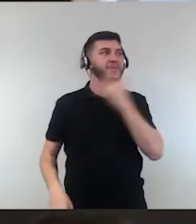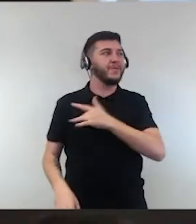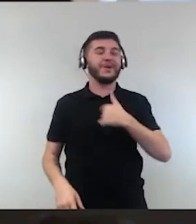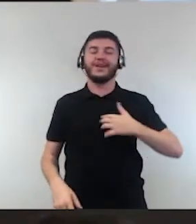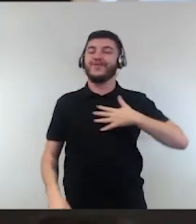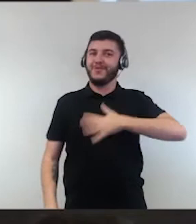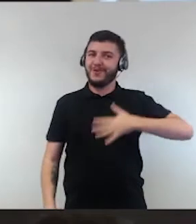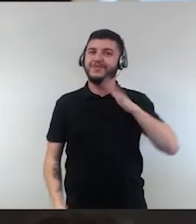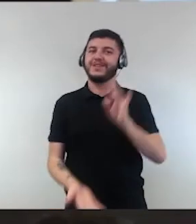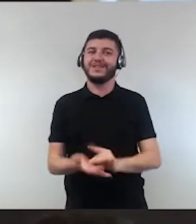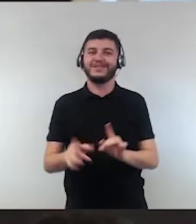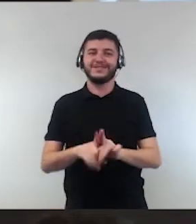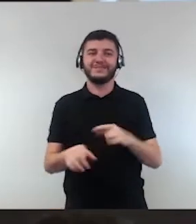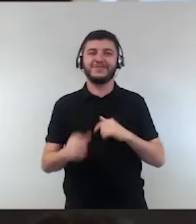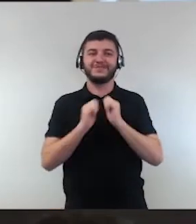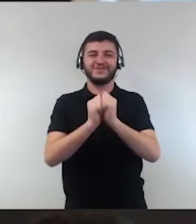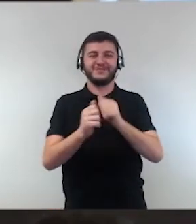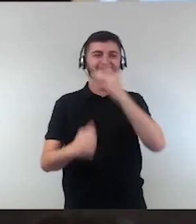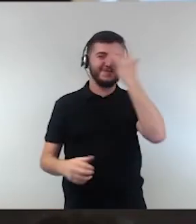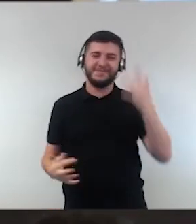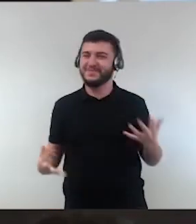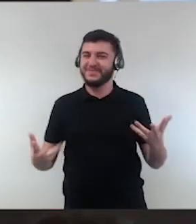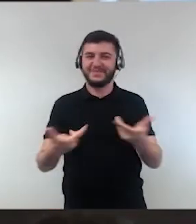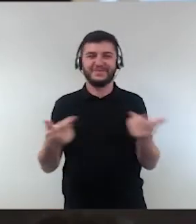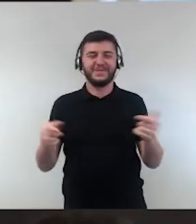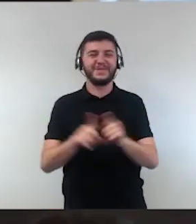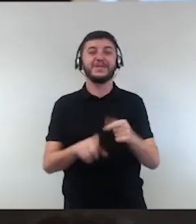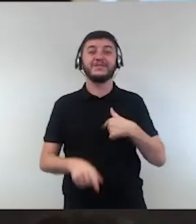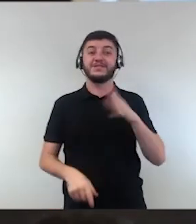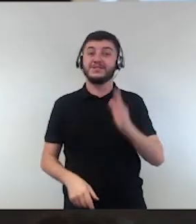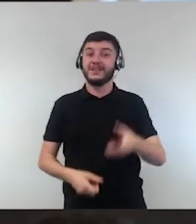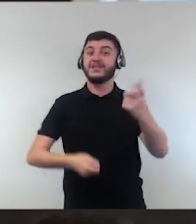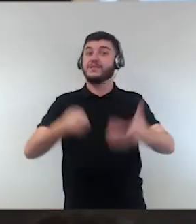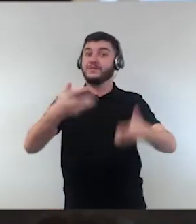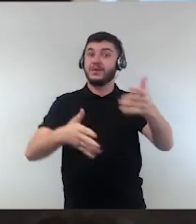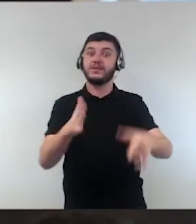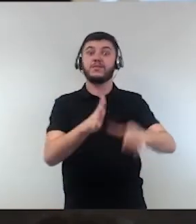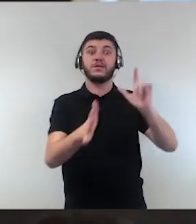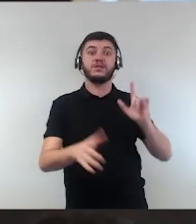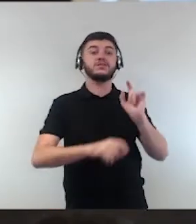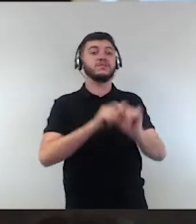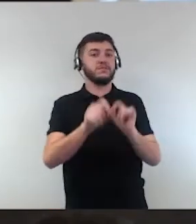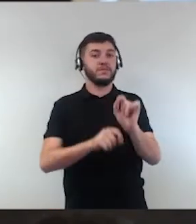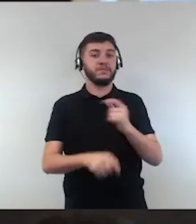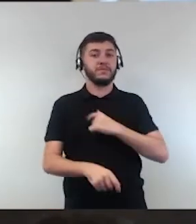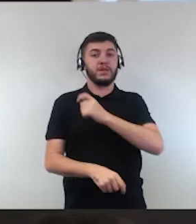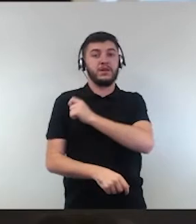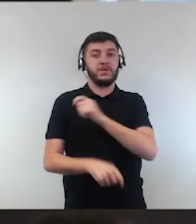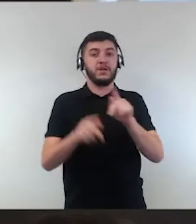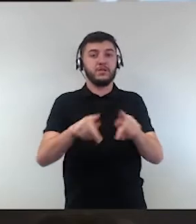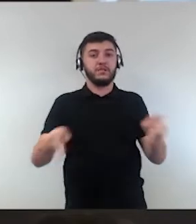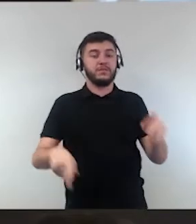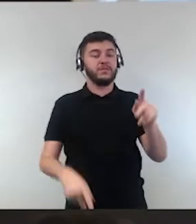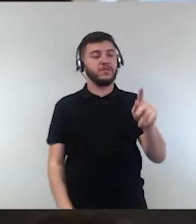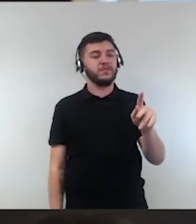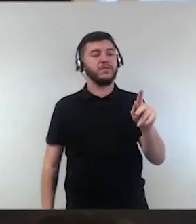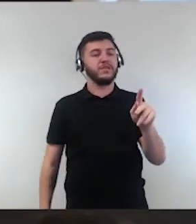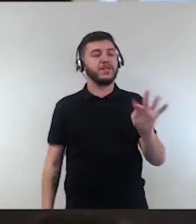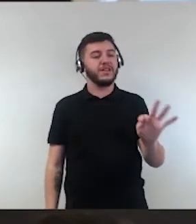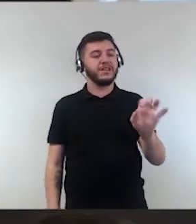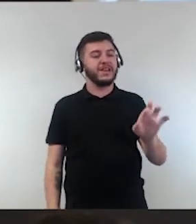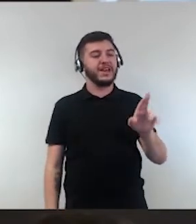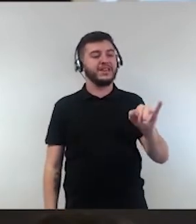pessoas sensacionais. Né? Eu estava até comentando antes da gente entrar aqui que eu fui aluno do professor Tércio no meu primeiro